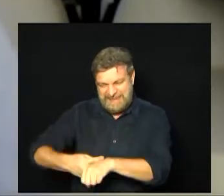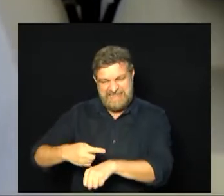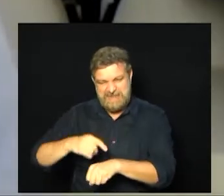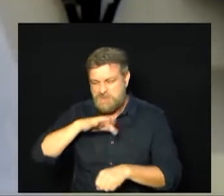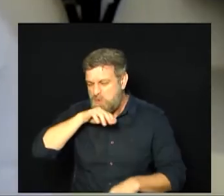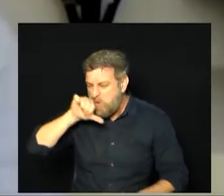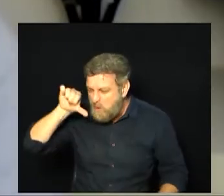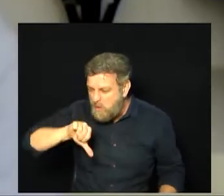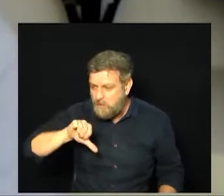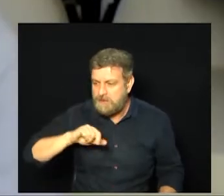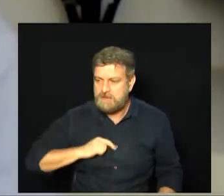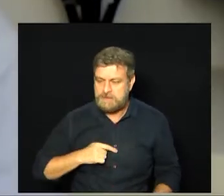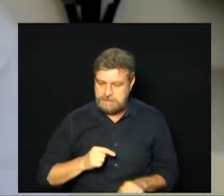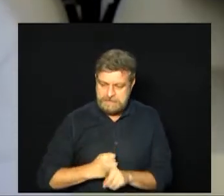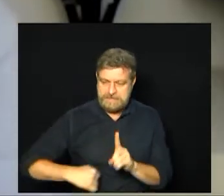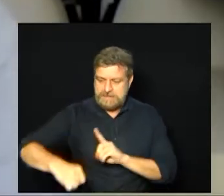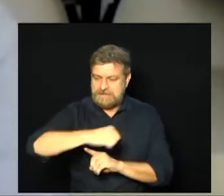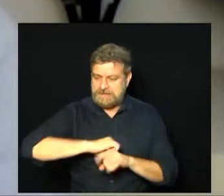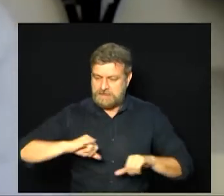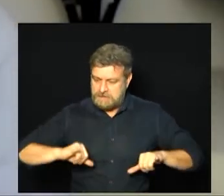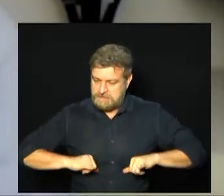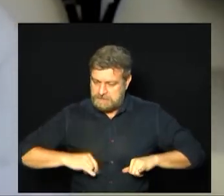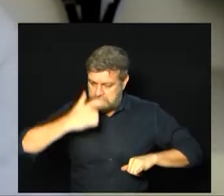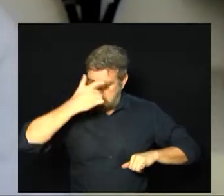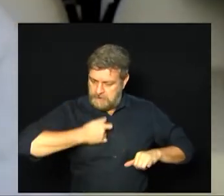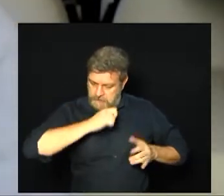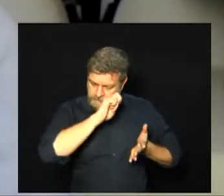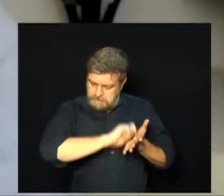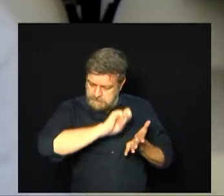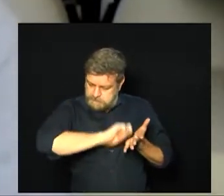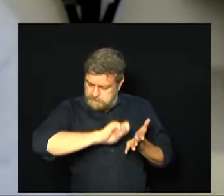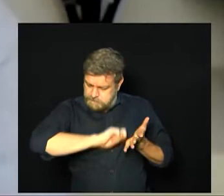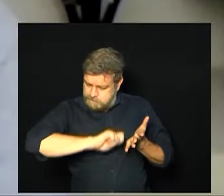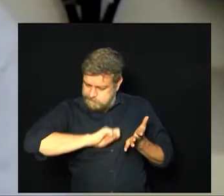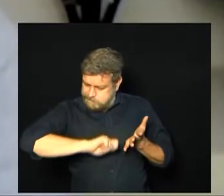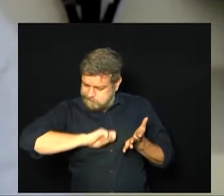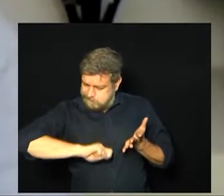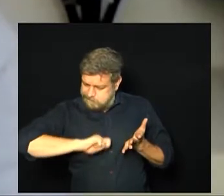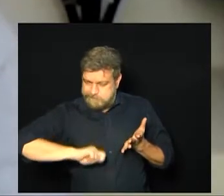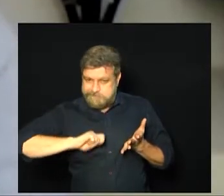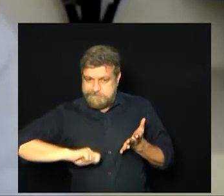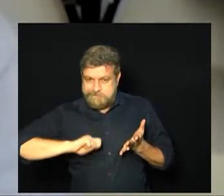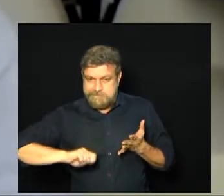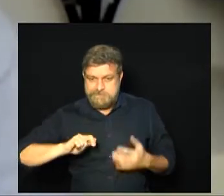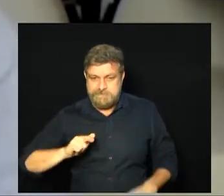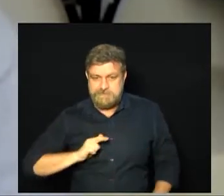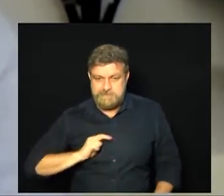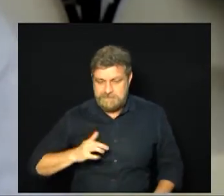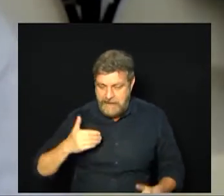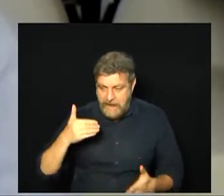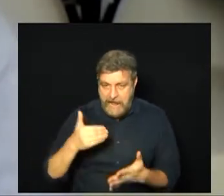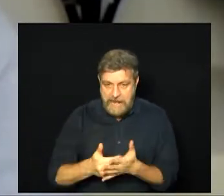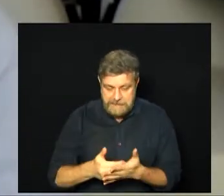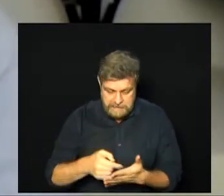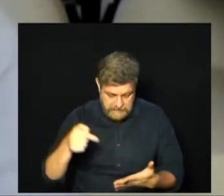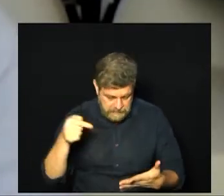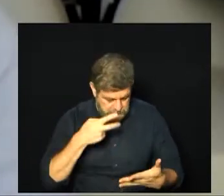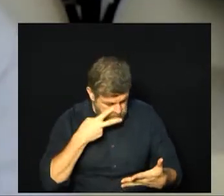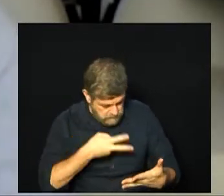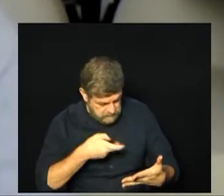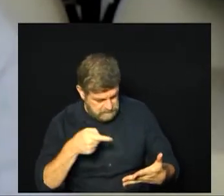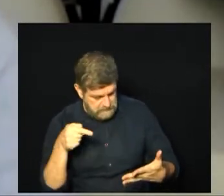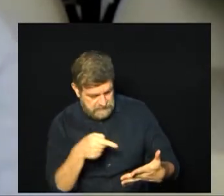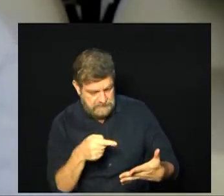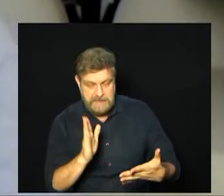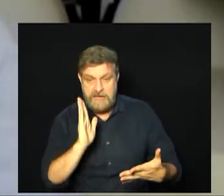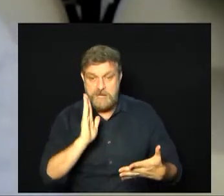sendo apresentado à sociedade. E comecei a escrever de uma forma catártica até o momento que eu vi, não, aqui eu